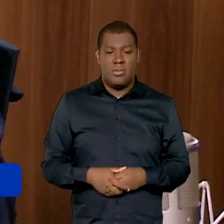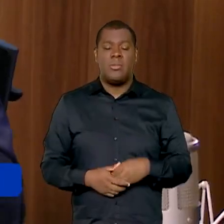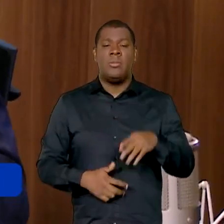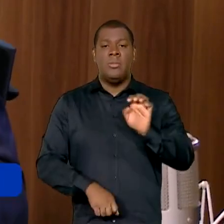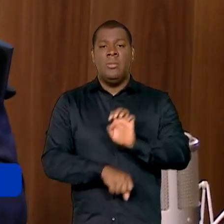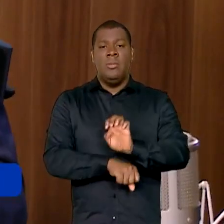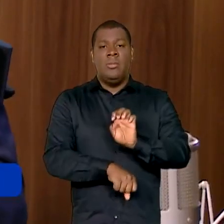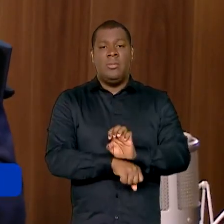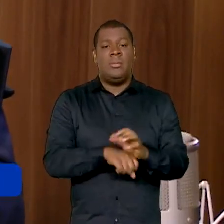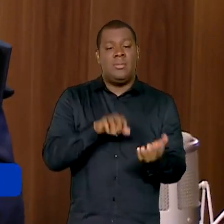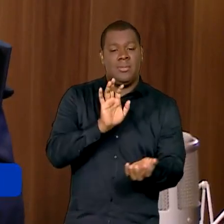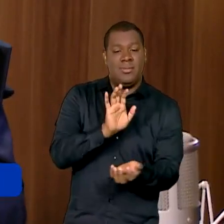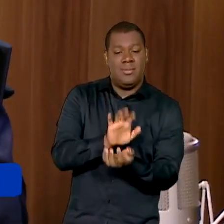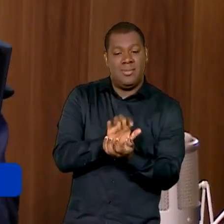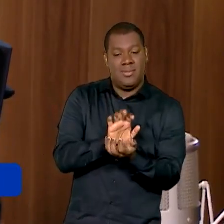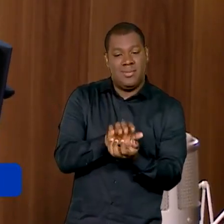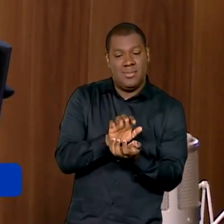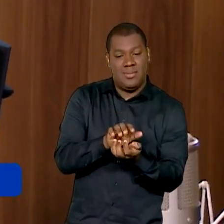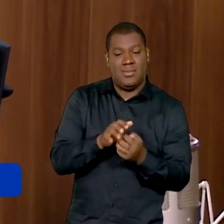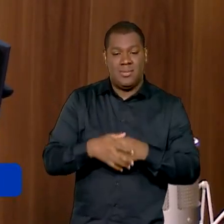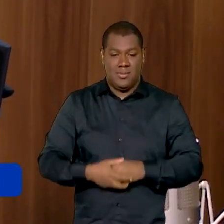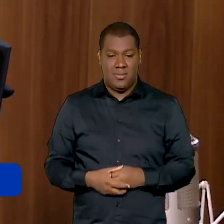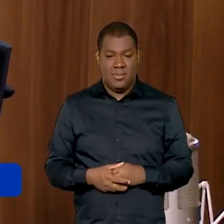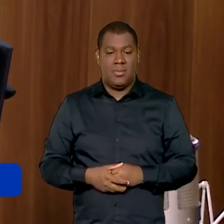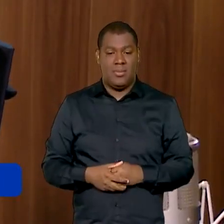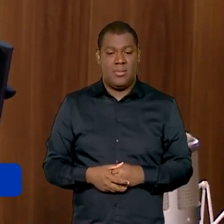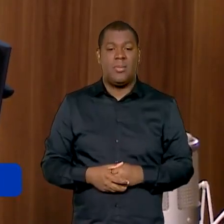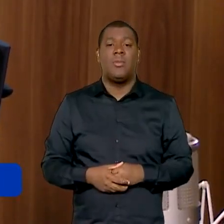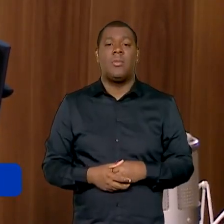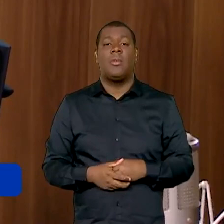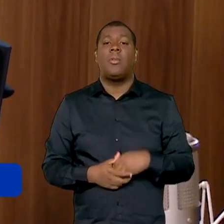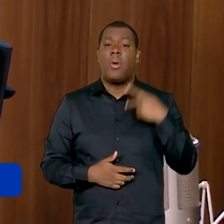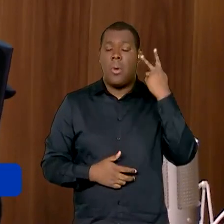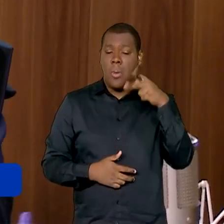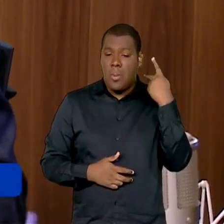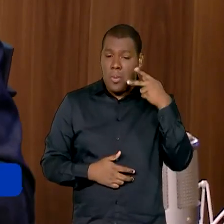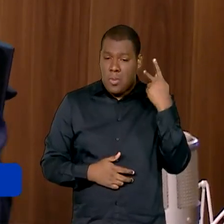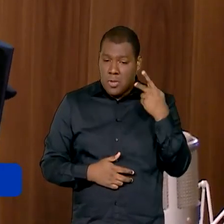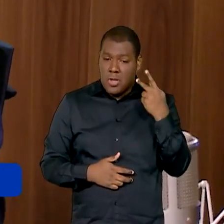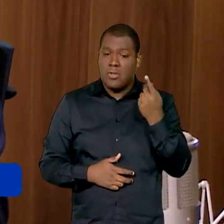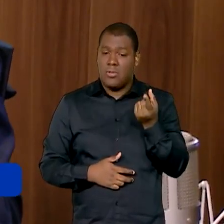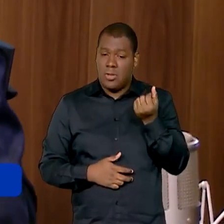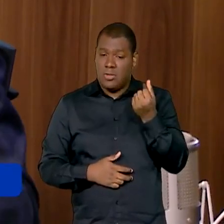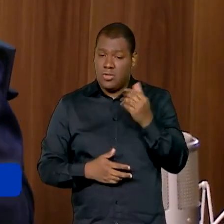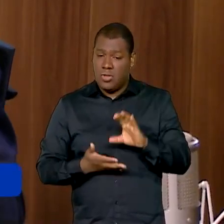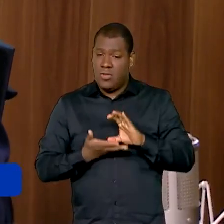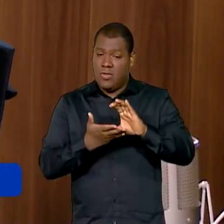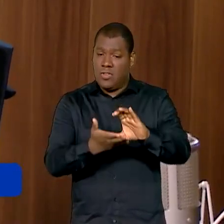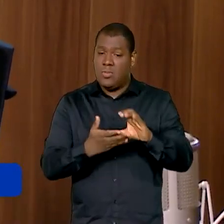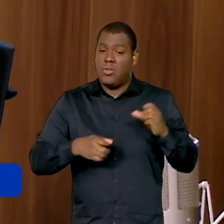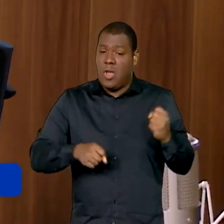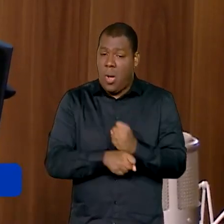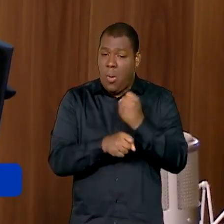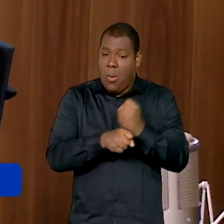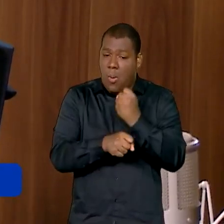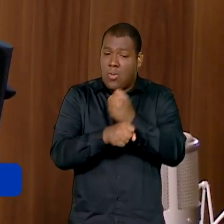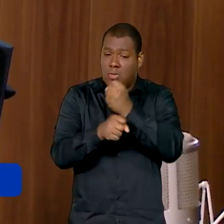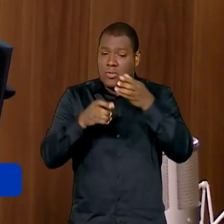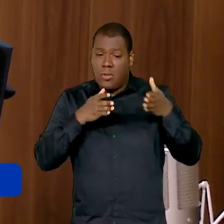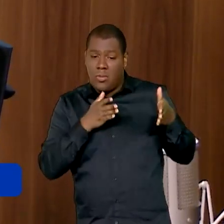e tinha colocado numa estrada federal que eles queriam que duplicasse. Isso acelera a obra, isso dá